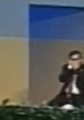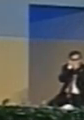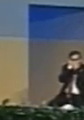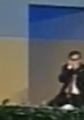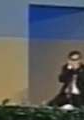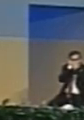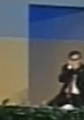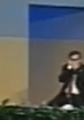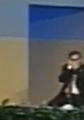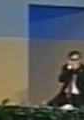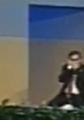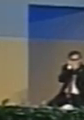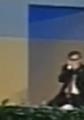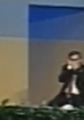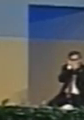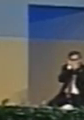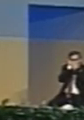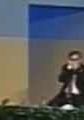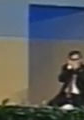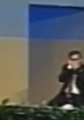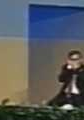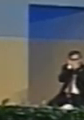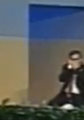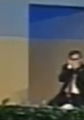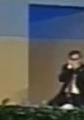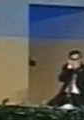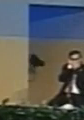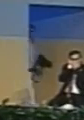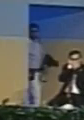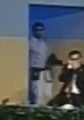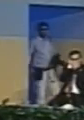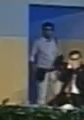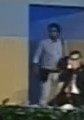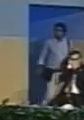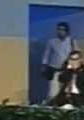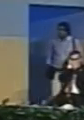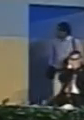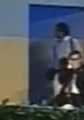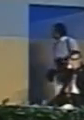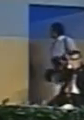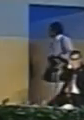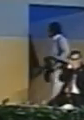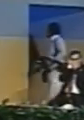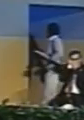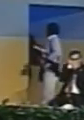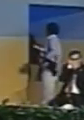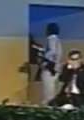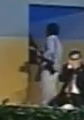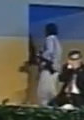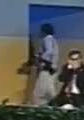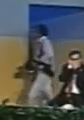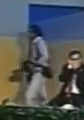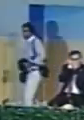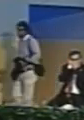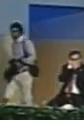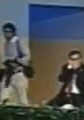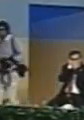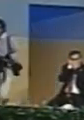empreendimento deve atrair investimentos de 40 bilhões de dólares e gerar 50 mil